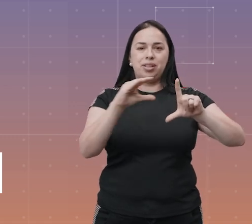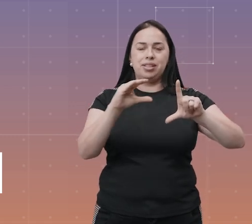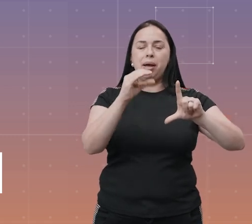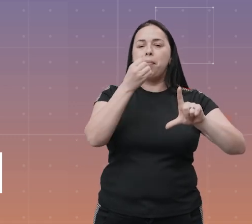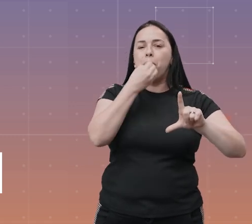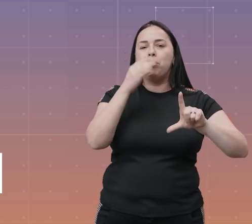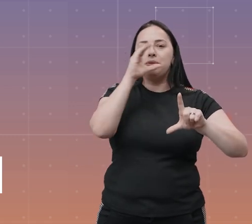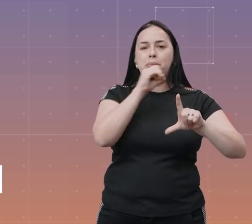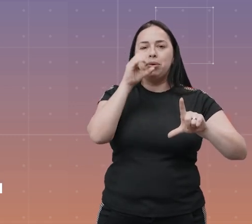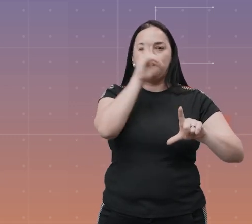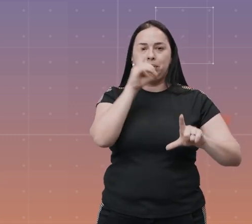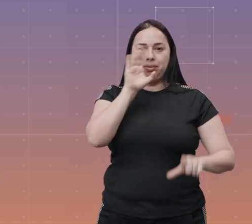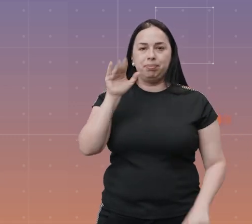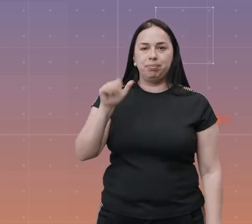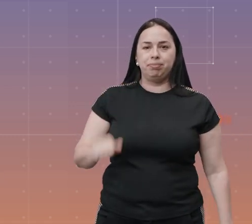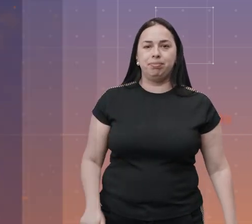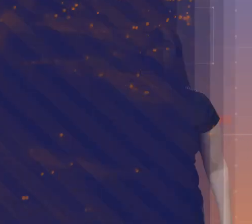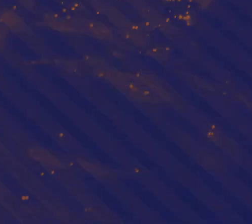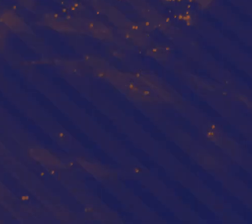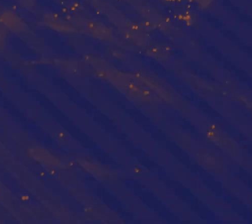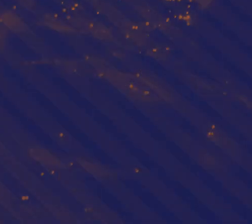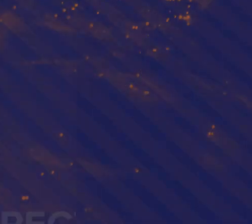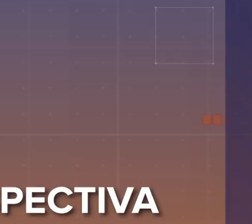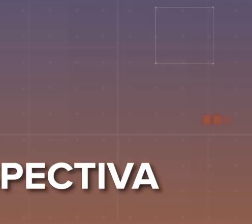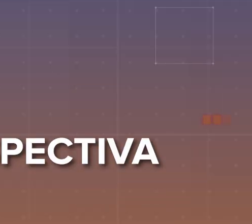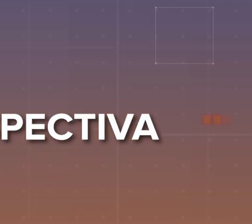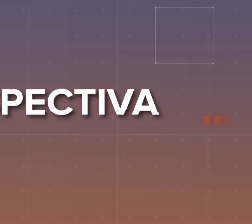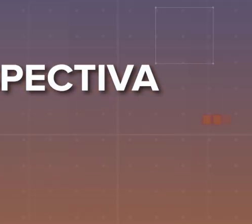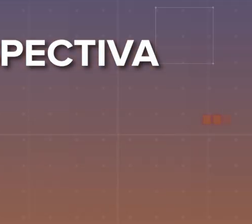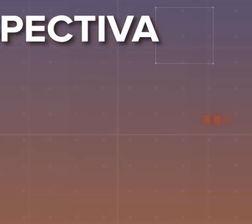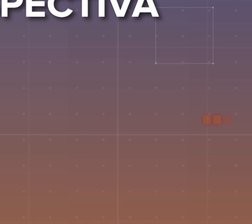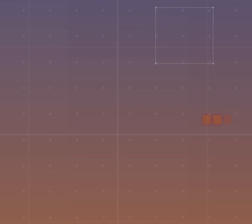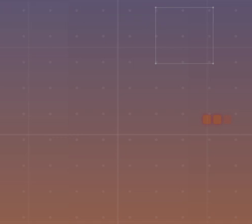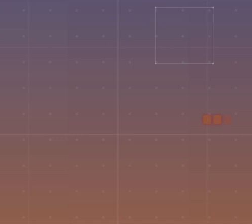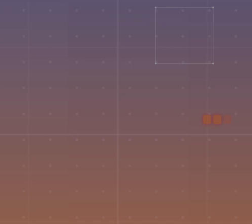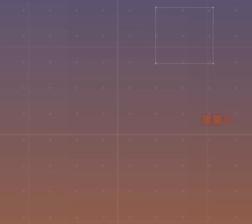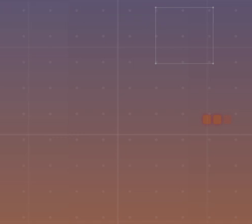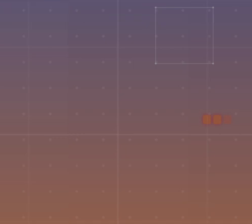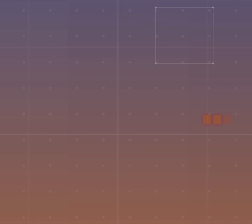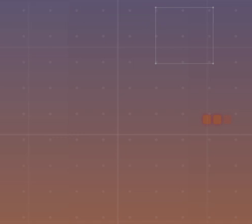Câmara SJC. Bom fim de semana, até mais!